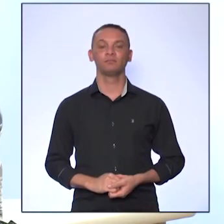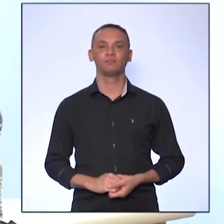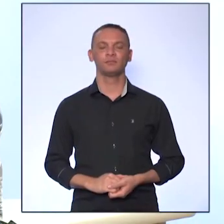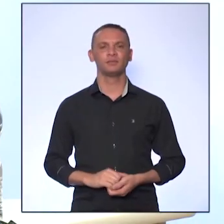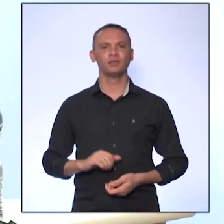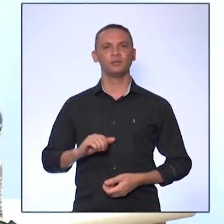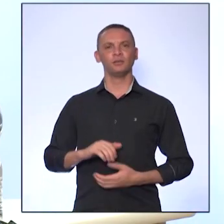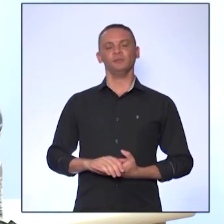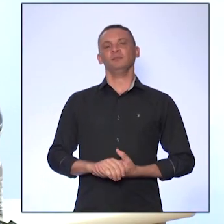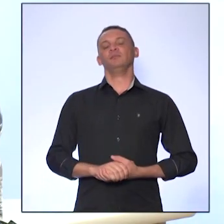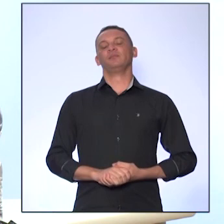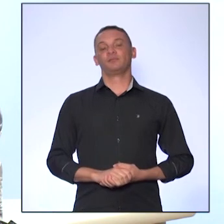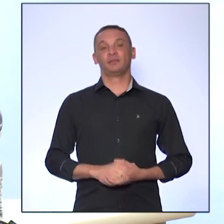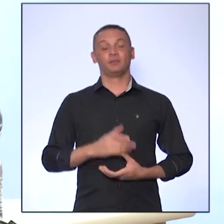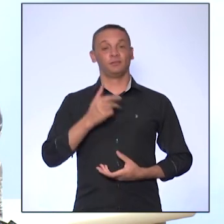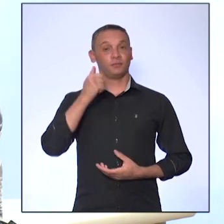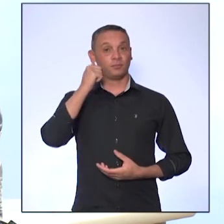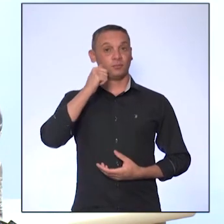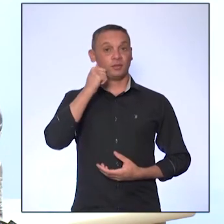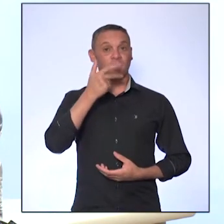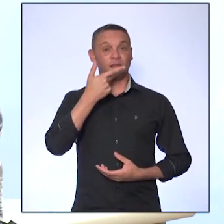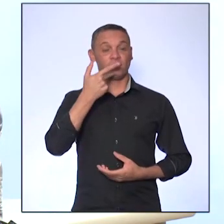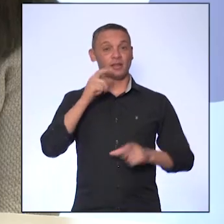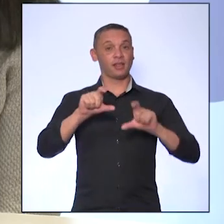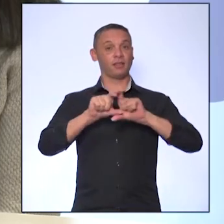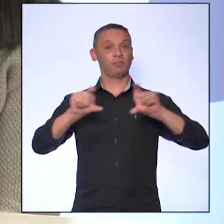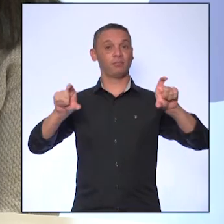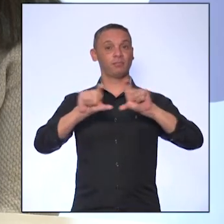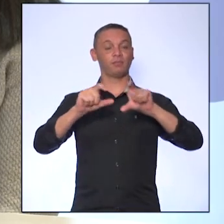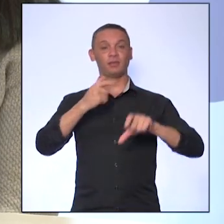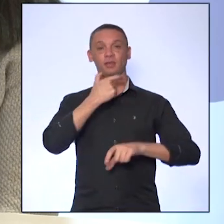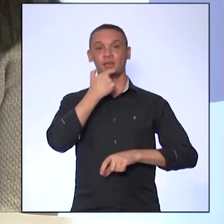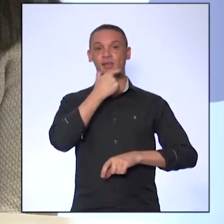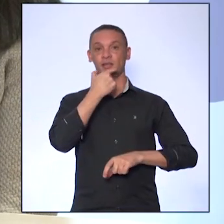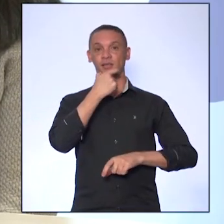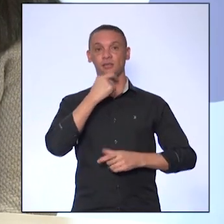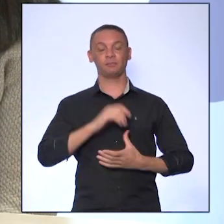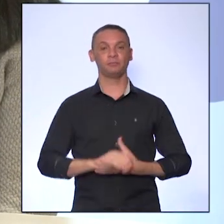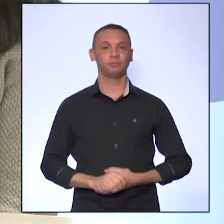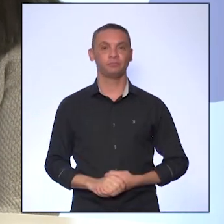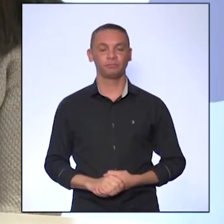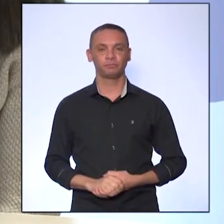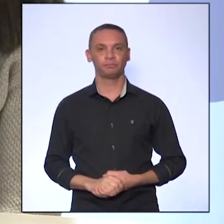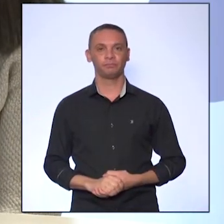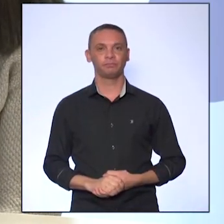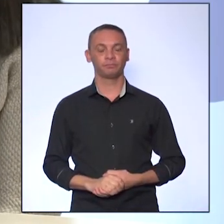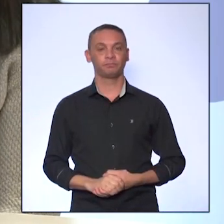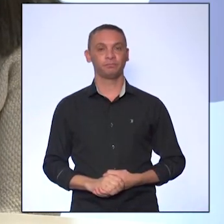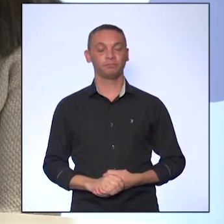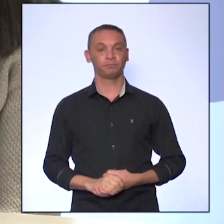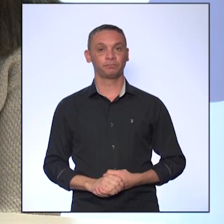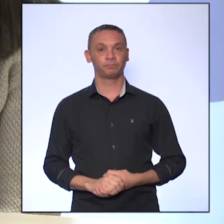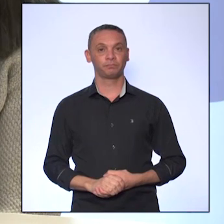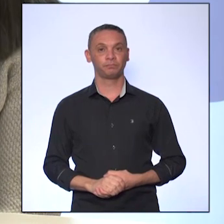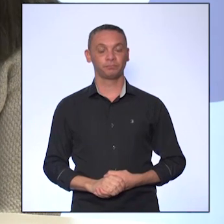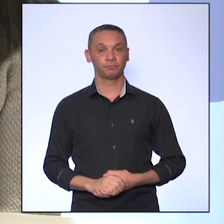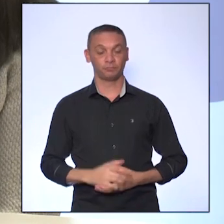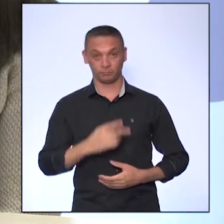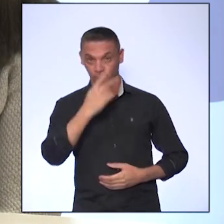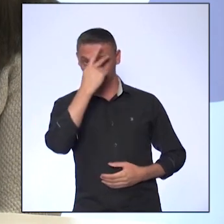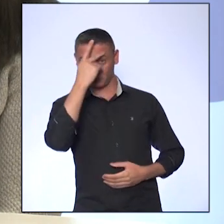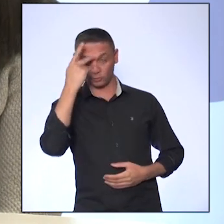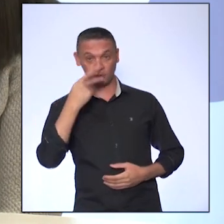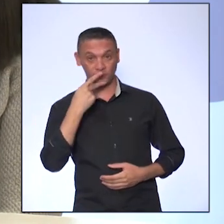Jusce, could you read the answers to us? Yes, of course. Bom, alguém está checando primeiro aula de